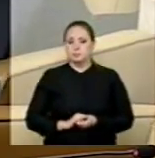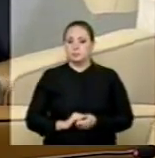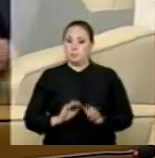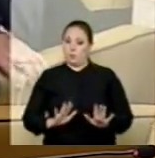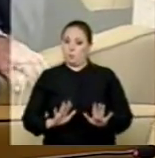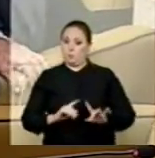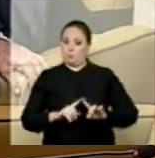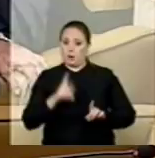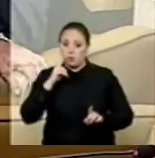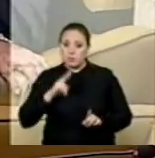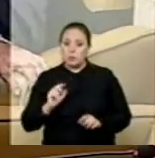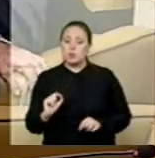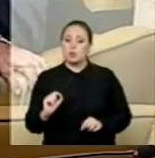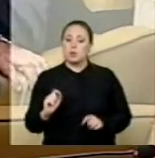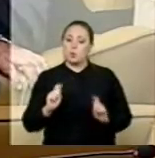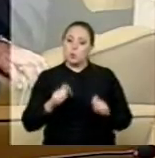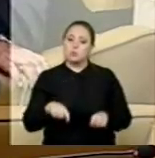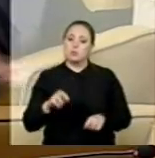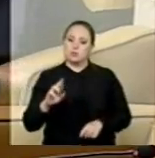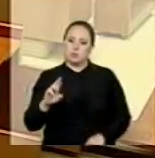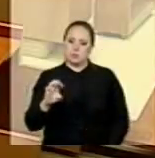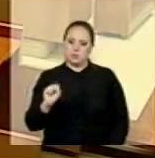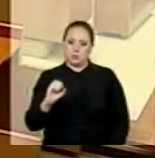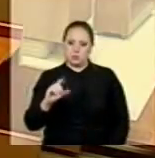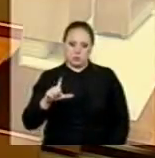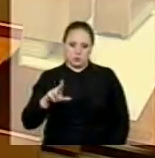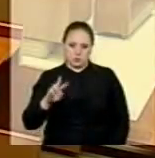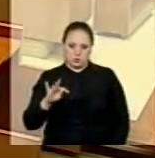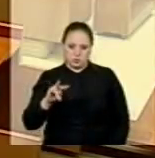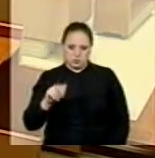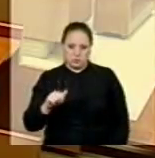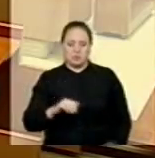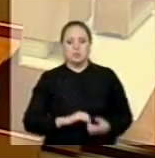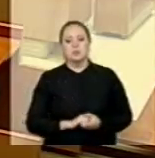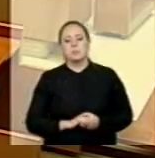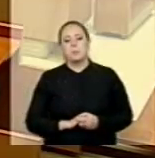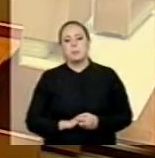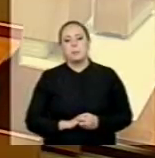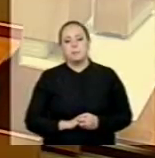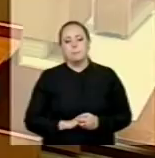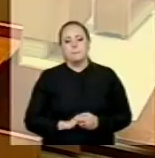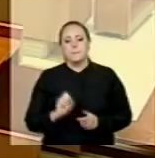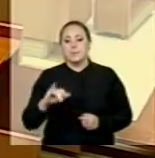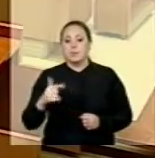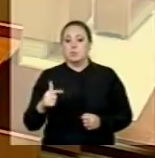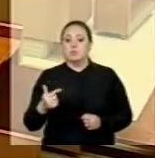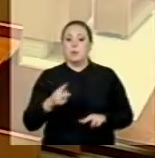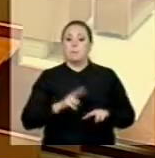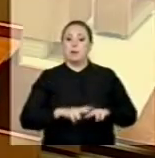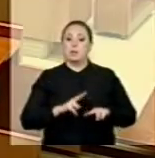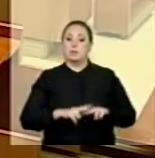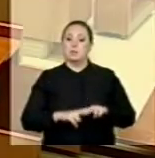condição resolutiva, que ocorrendo, ou seja, afastada a prisão em flagrante pela